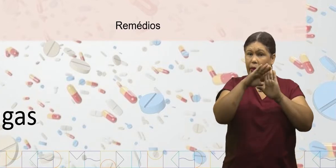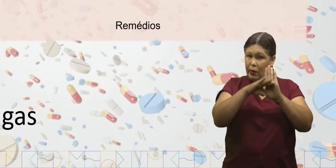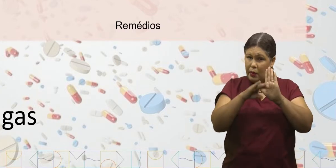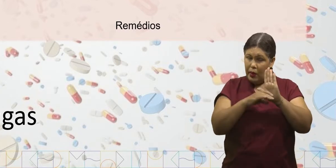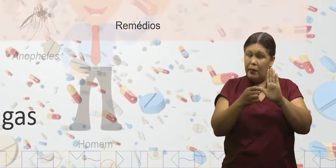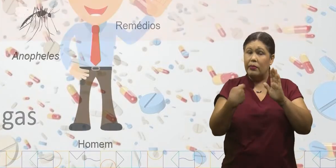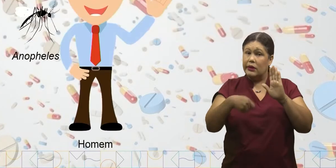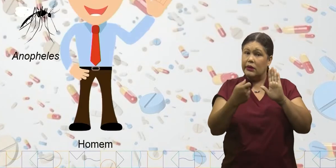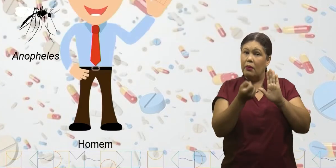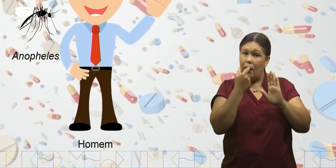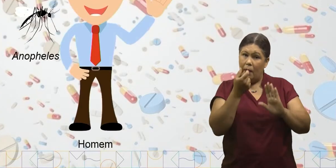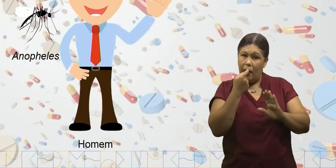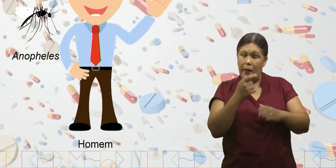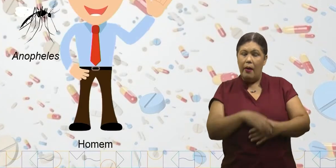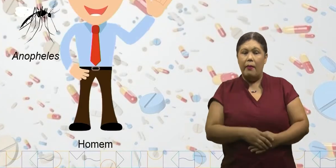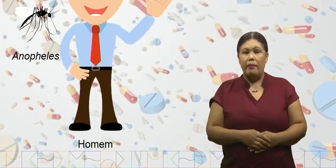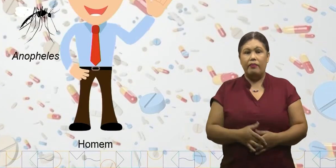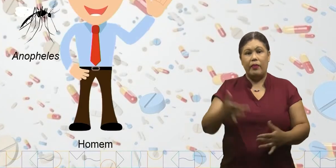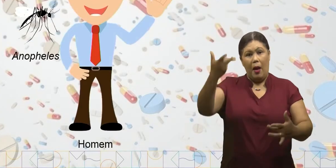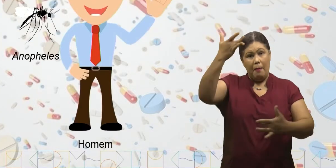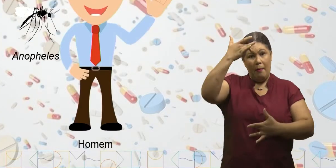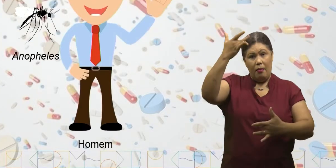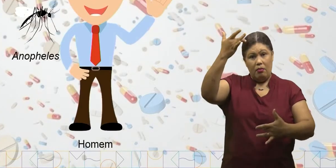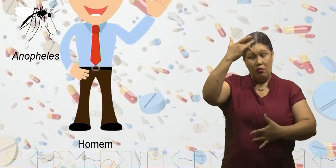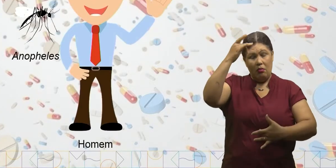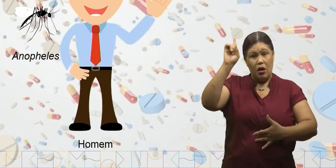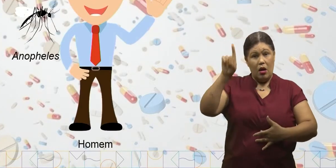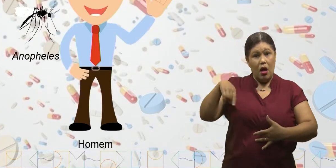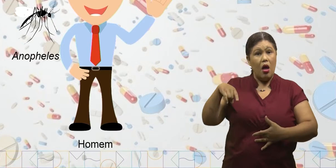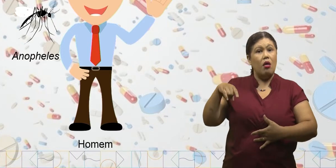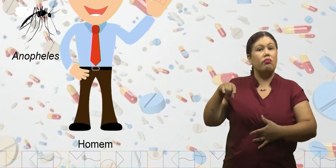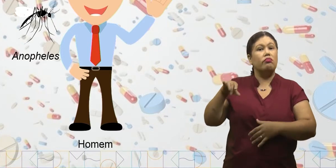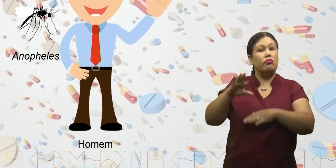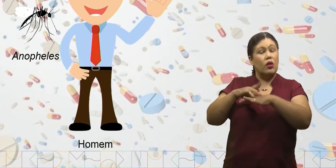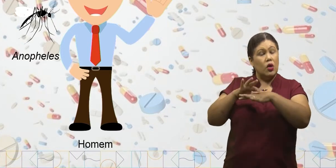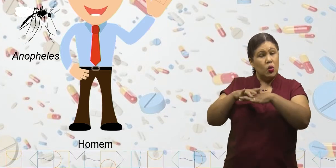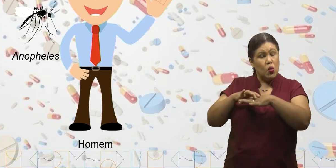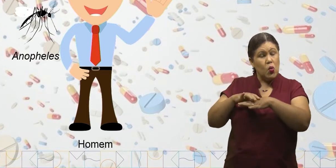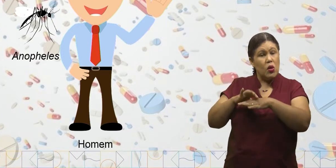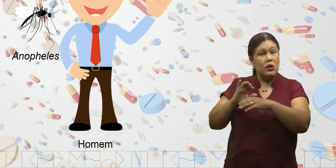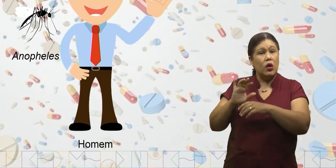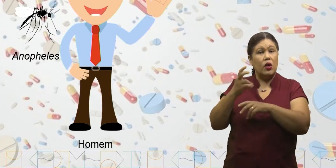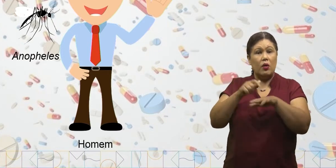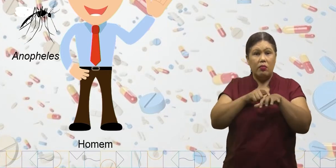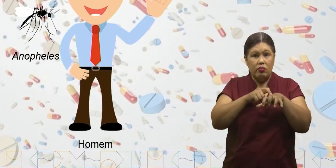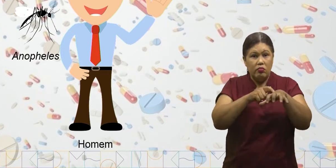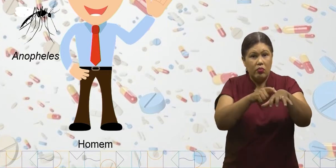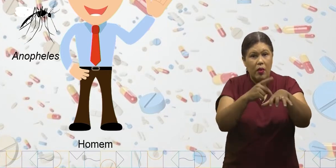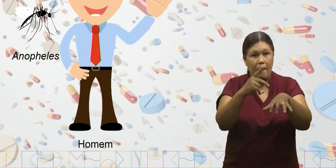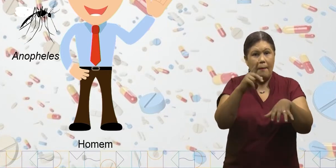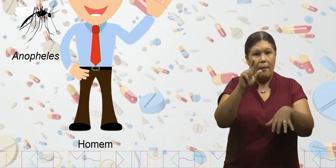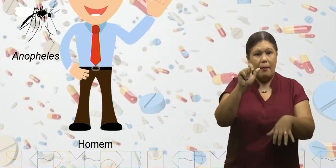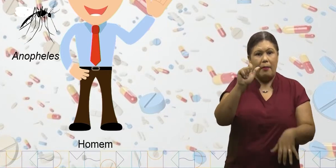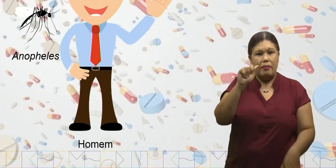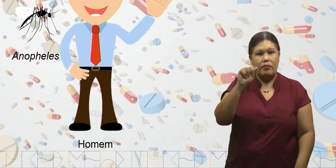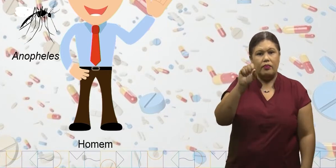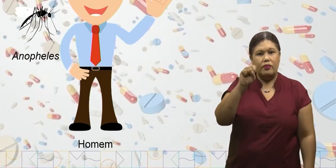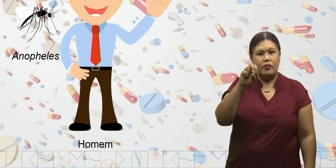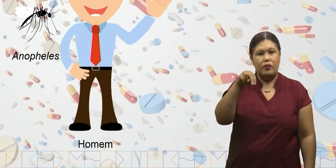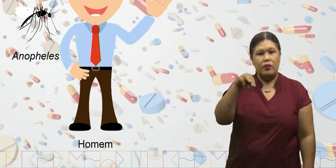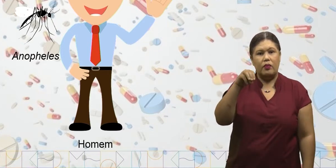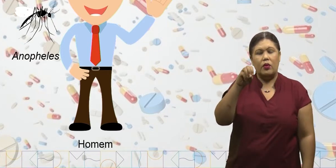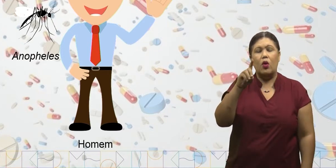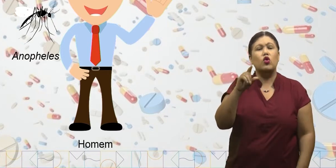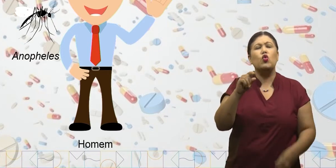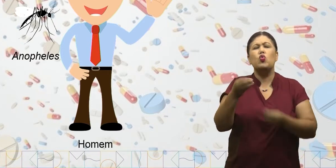pelos médicos. A malária é uma doença causada pelo parasita do gênero Plasmodium e é transmitida